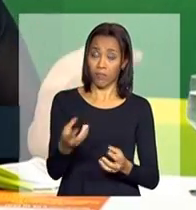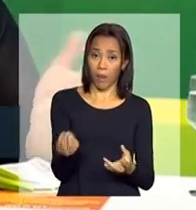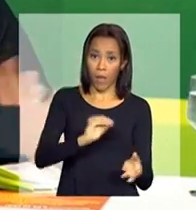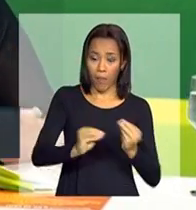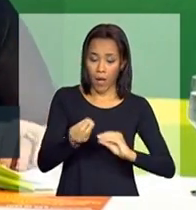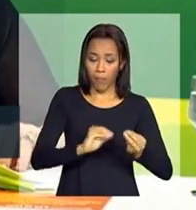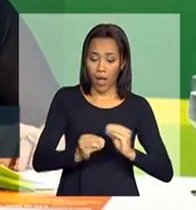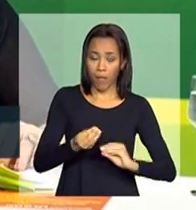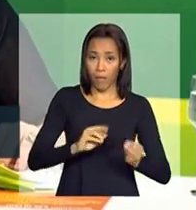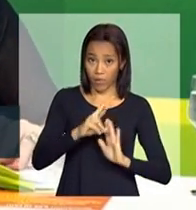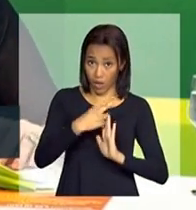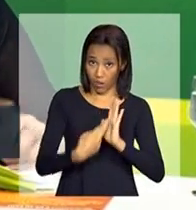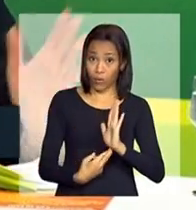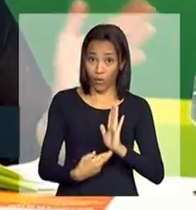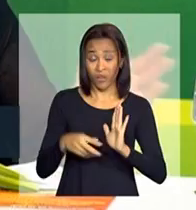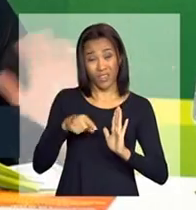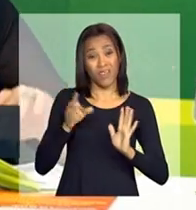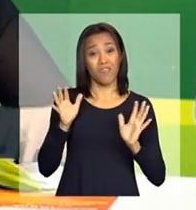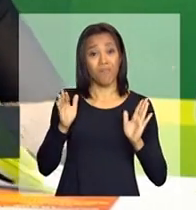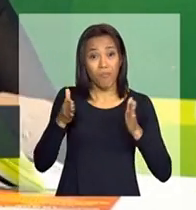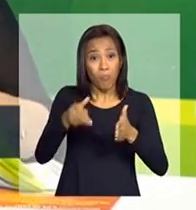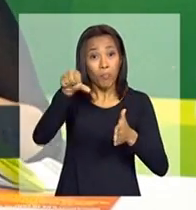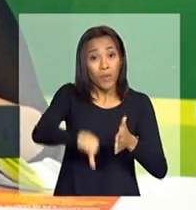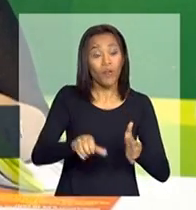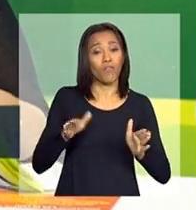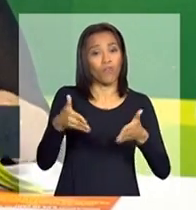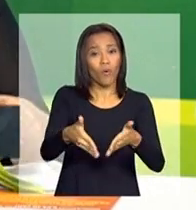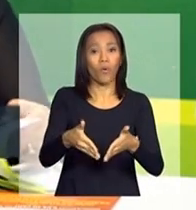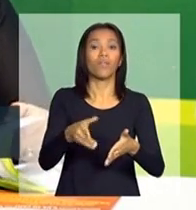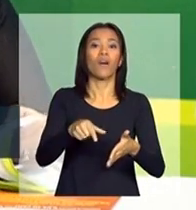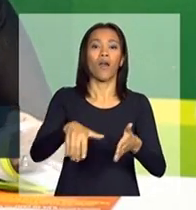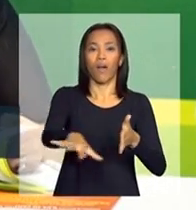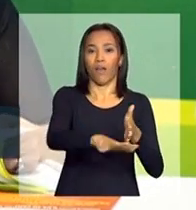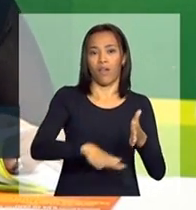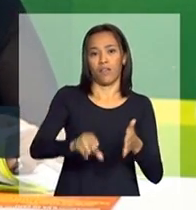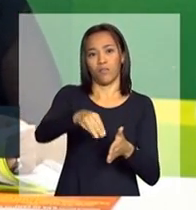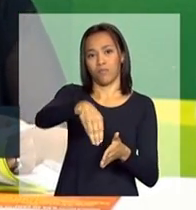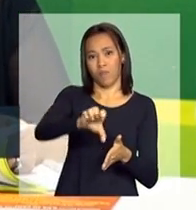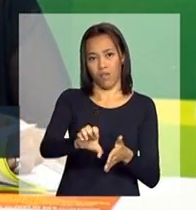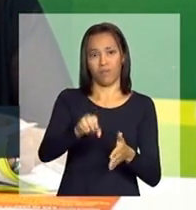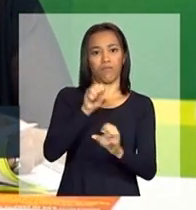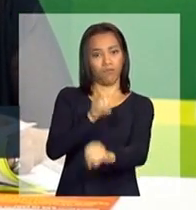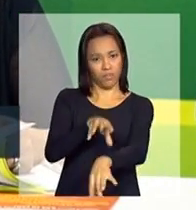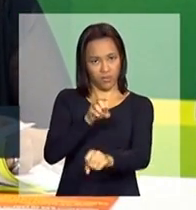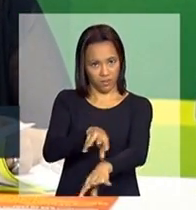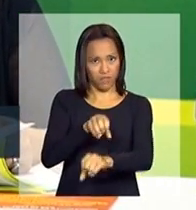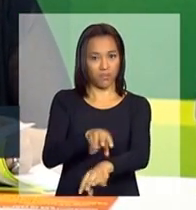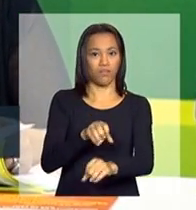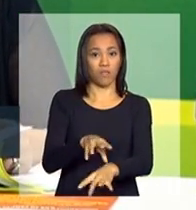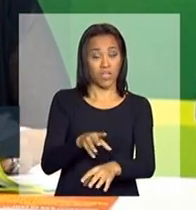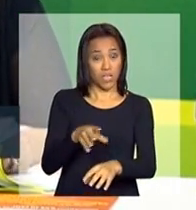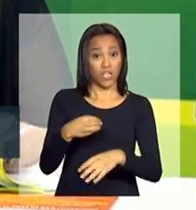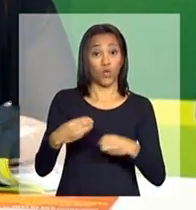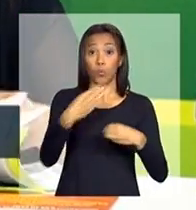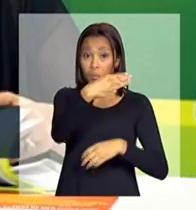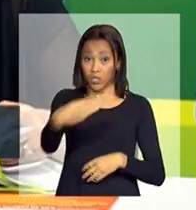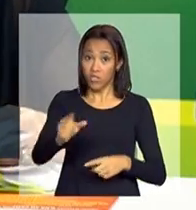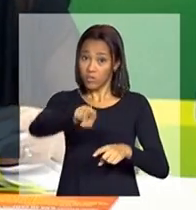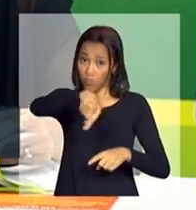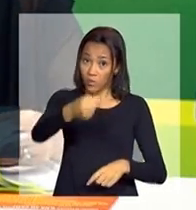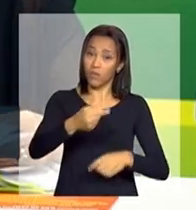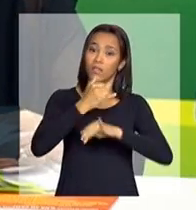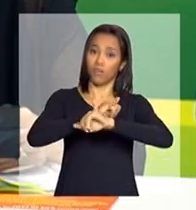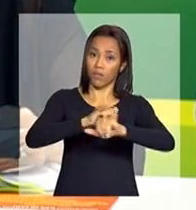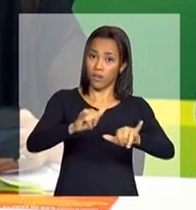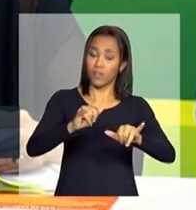mais graves são de fato na área de educação é por isso que o ministro Mercadante vai falar aqui destacando a questão da Educação